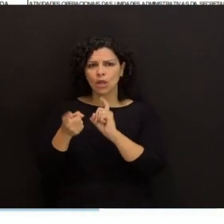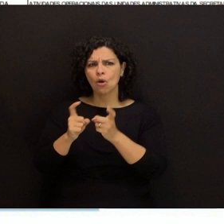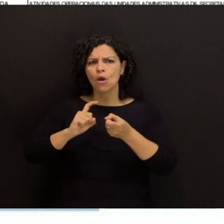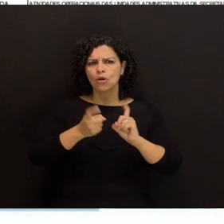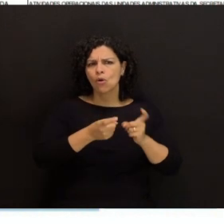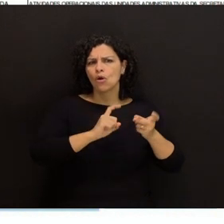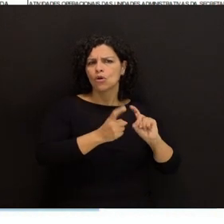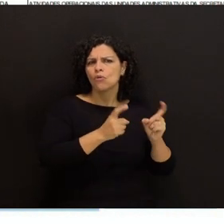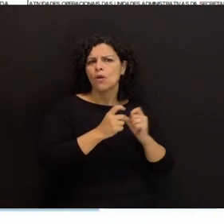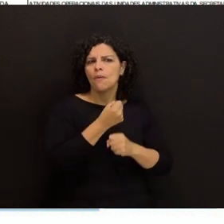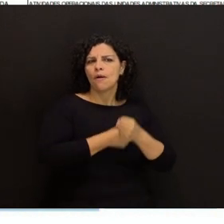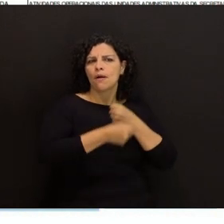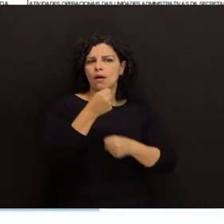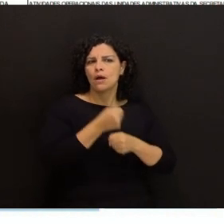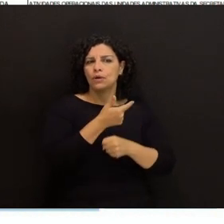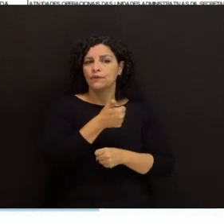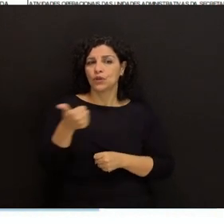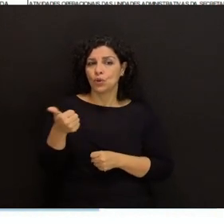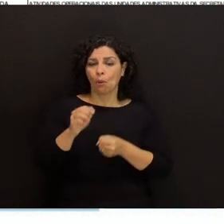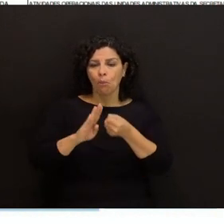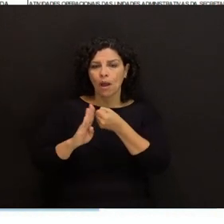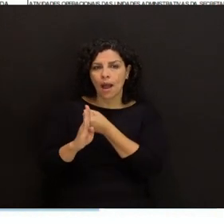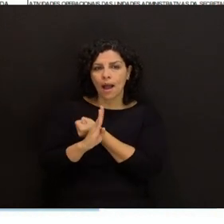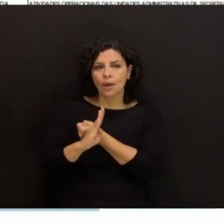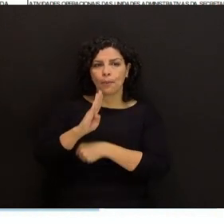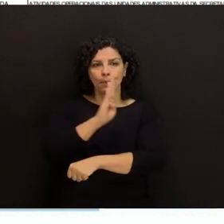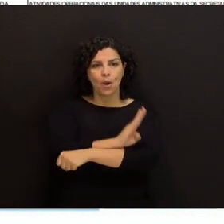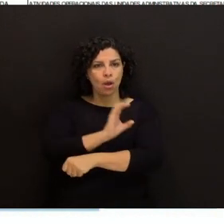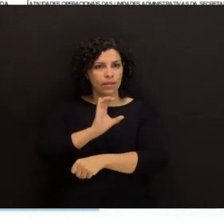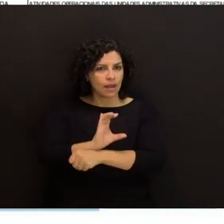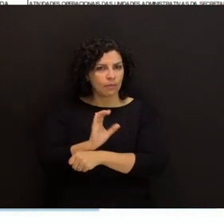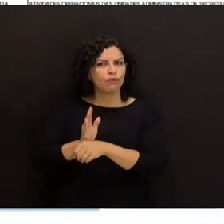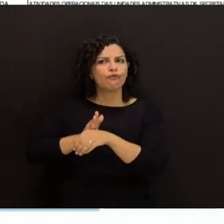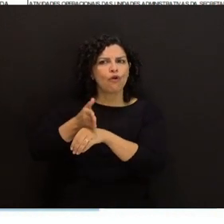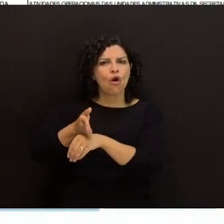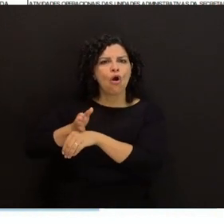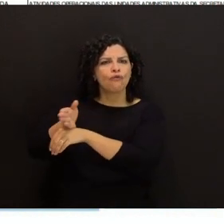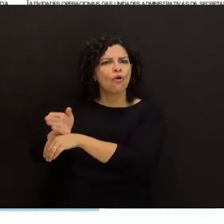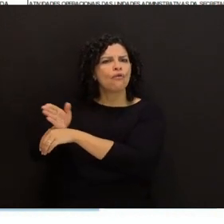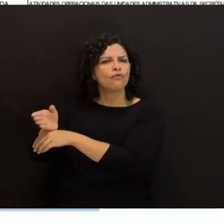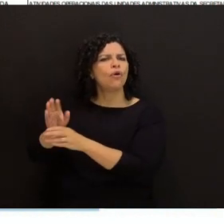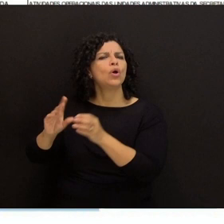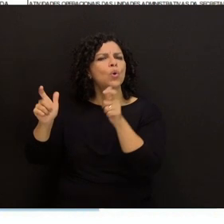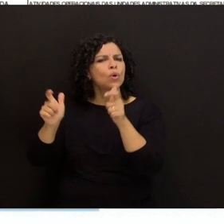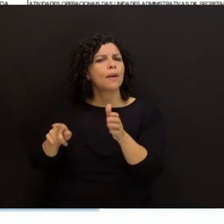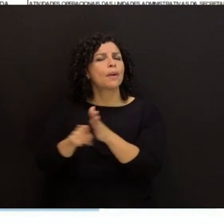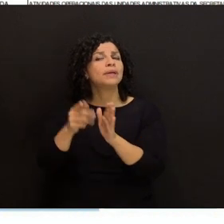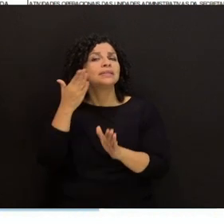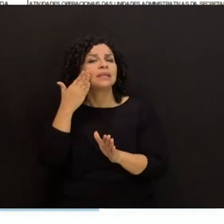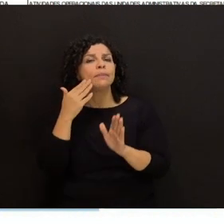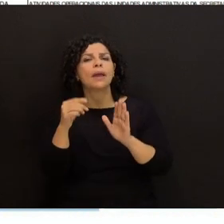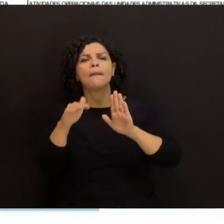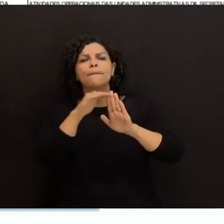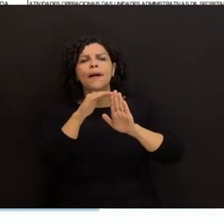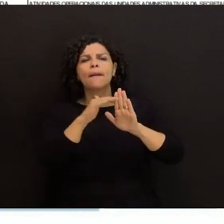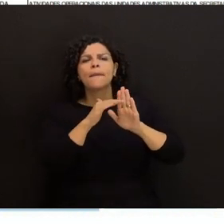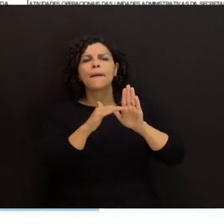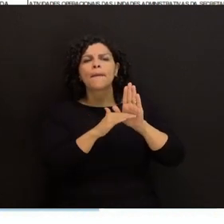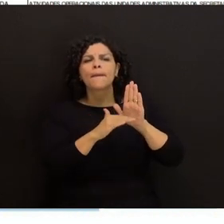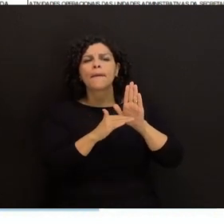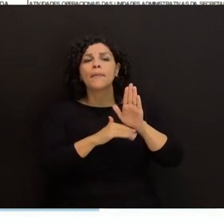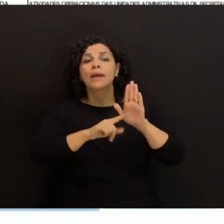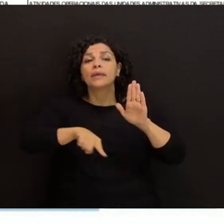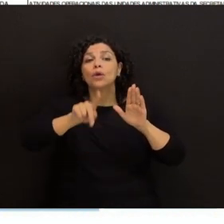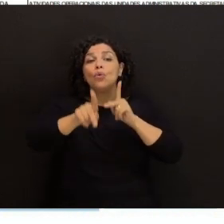2021 nos bairros da borda do campo para elencar quais seriam as prioridades dos